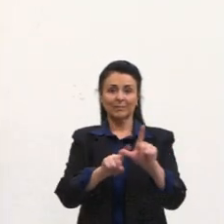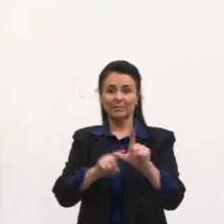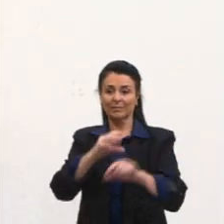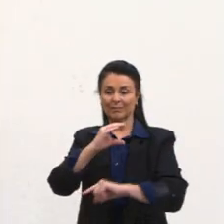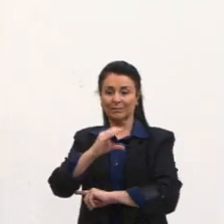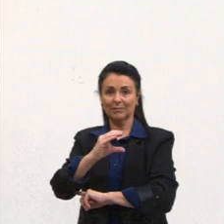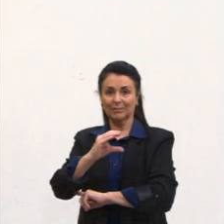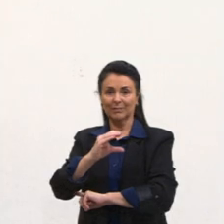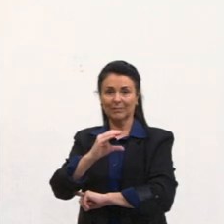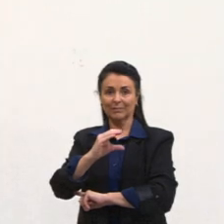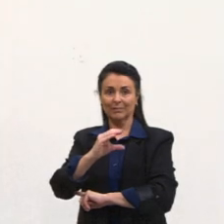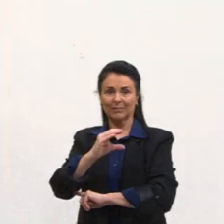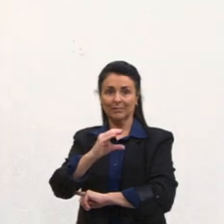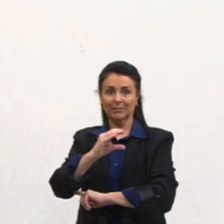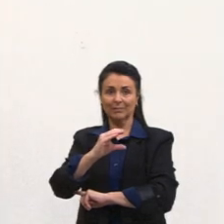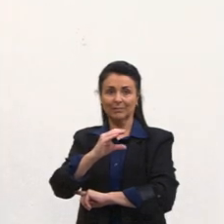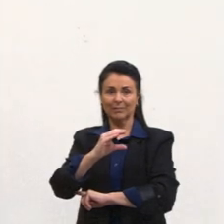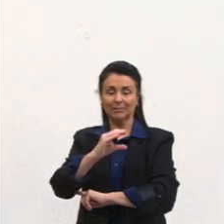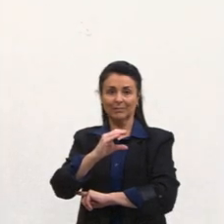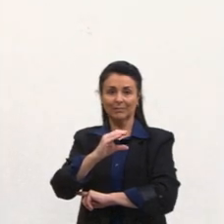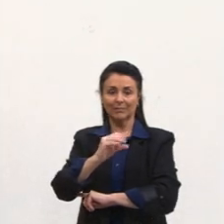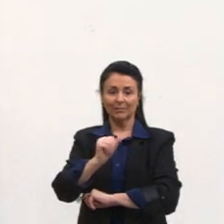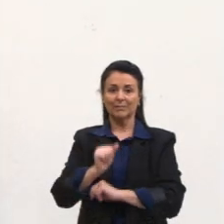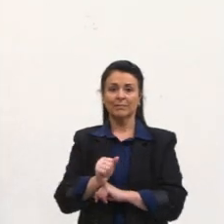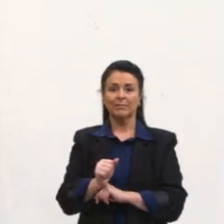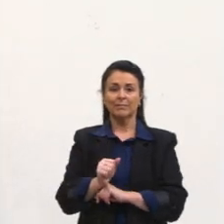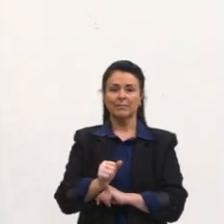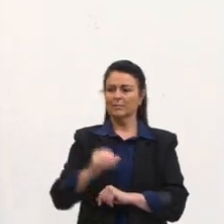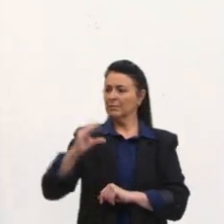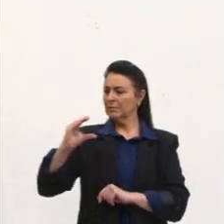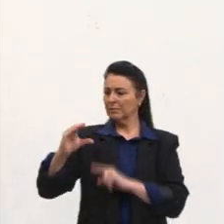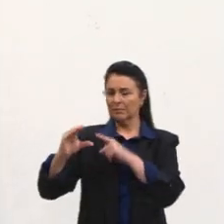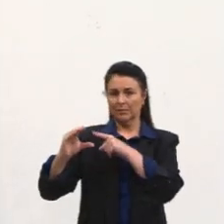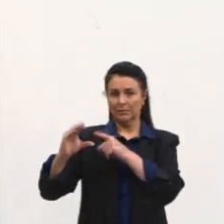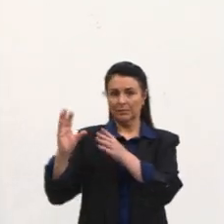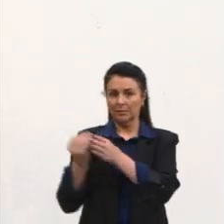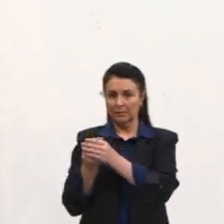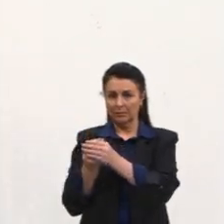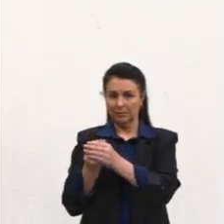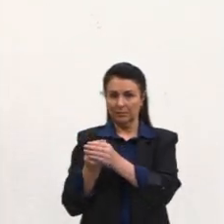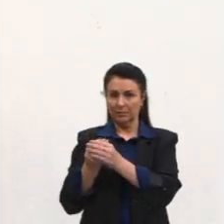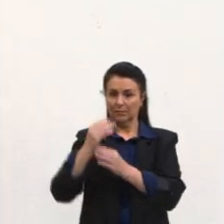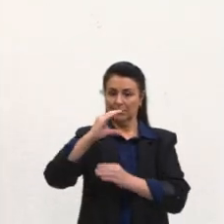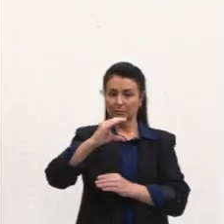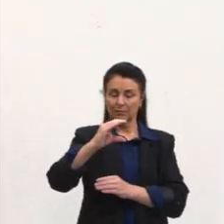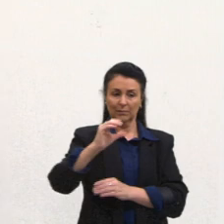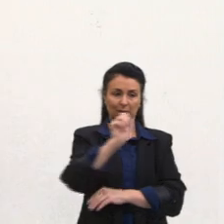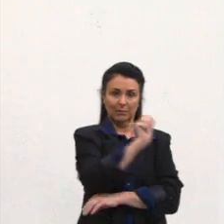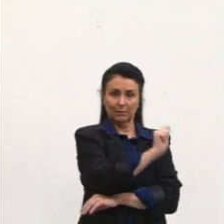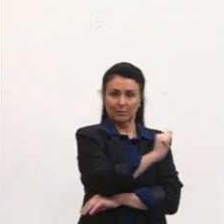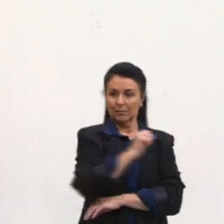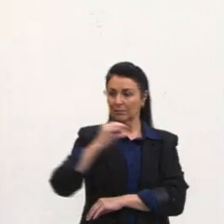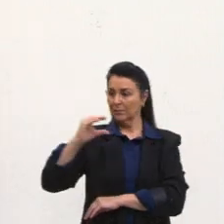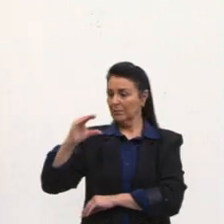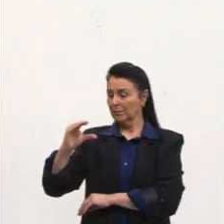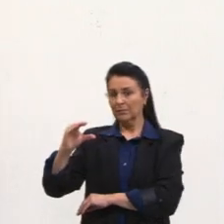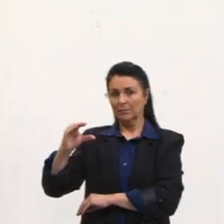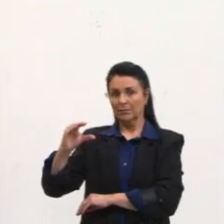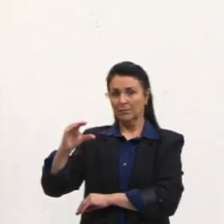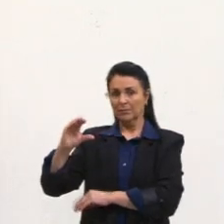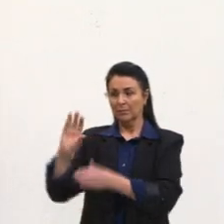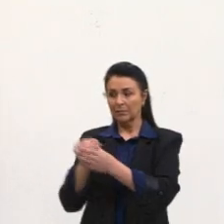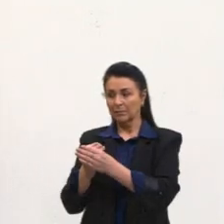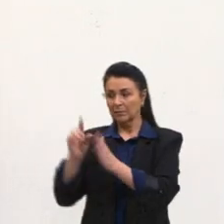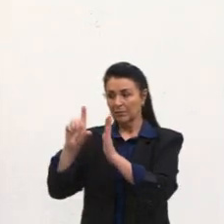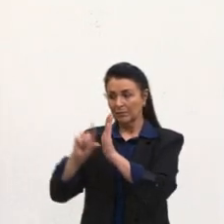então onde é a questão SC contém ou não contém ar se é um conjunto menor só com